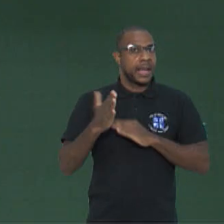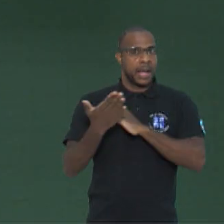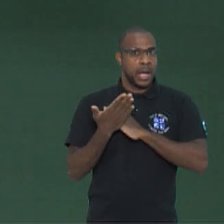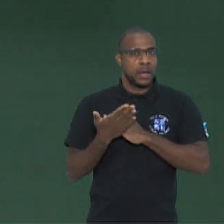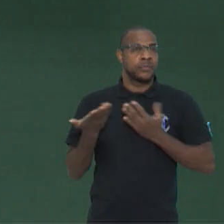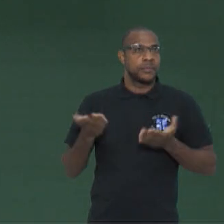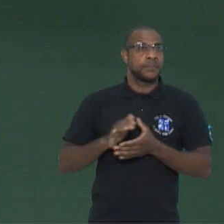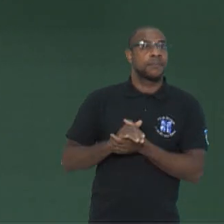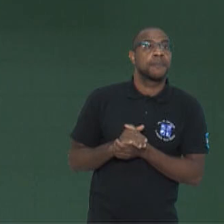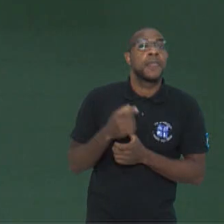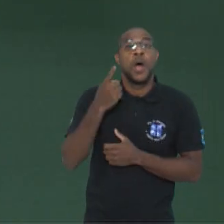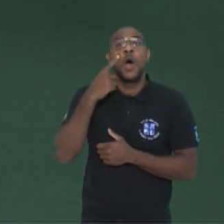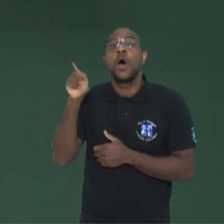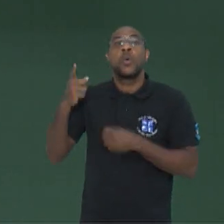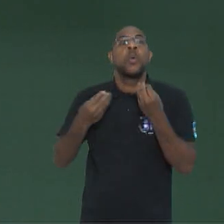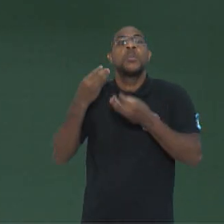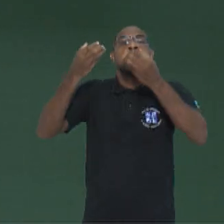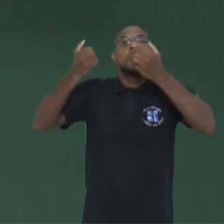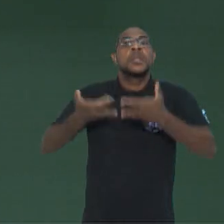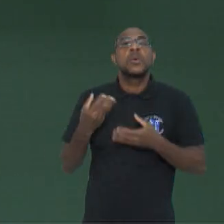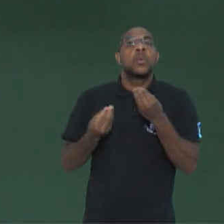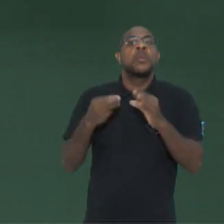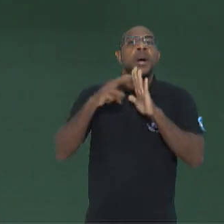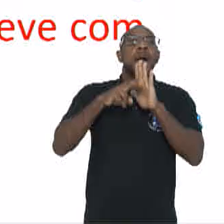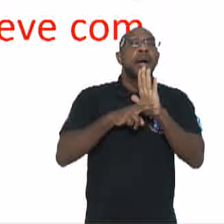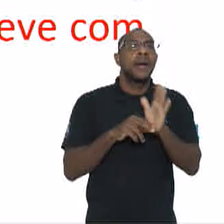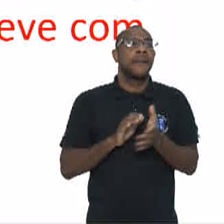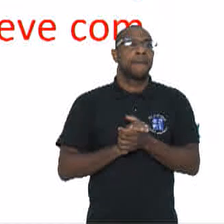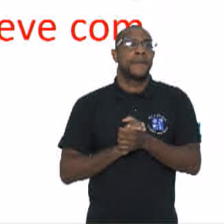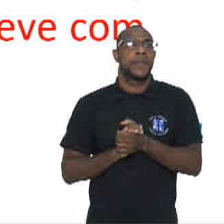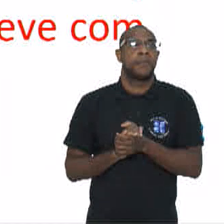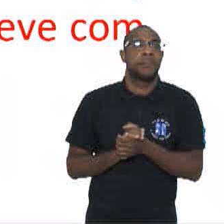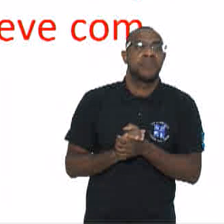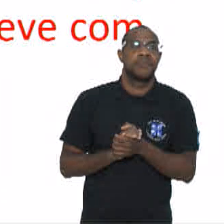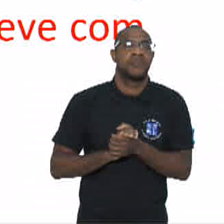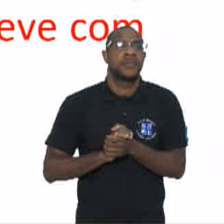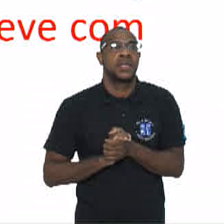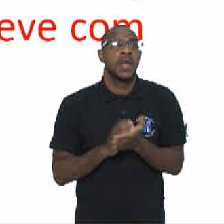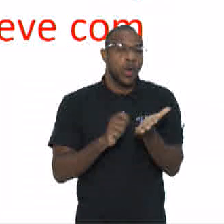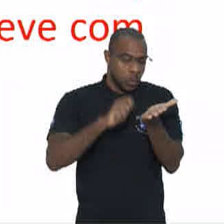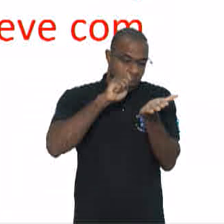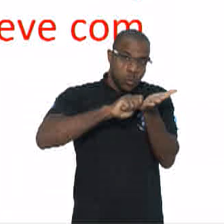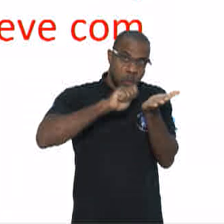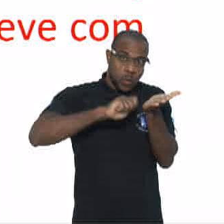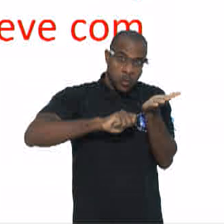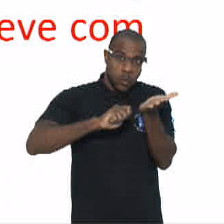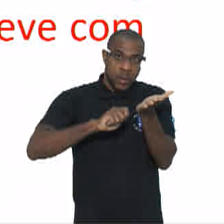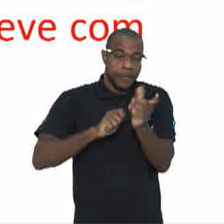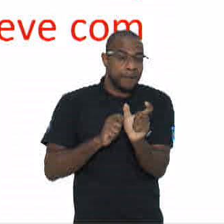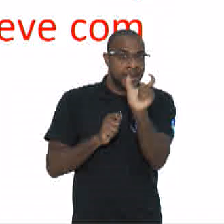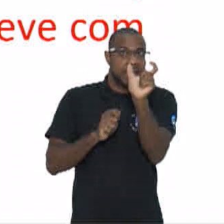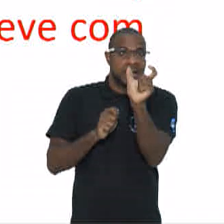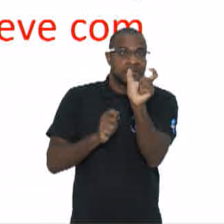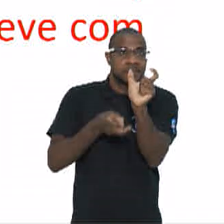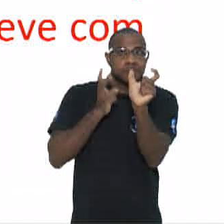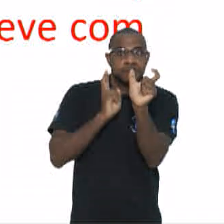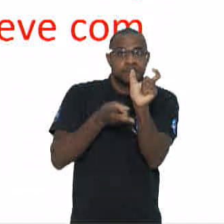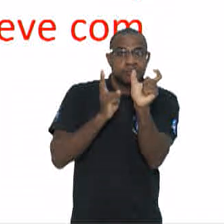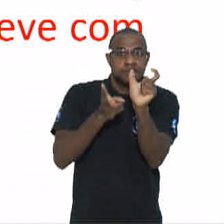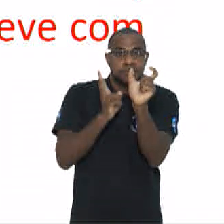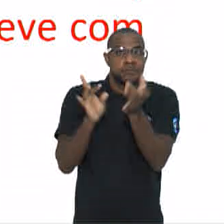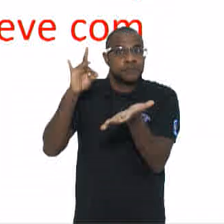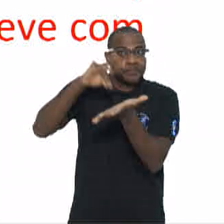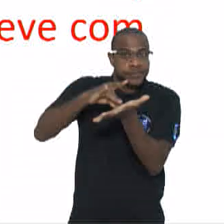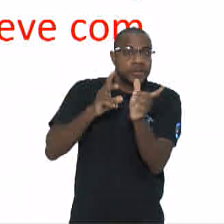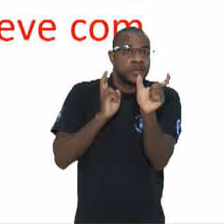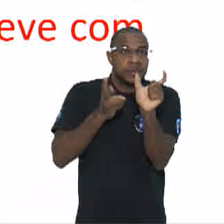só como é que vocês podem explicar esta regra. Que em ortografia, as palavras mantêm a sua forma de